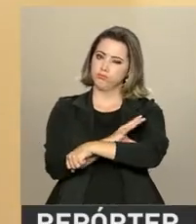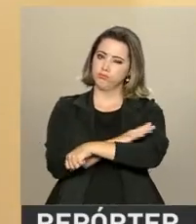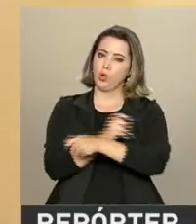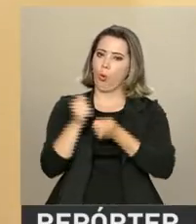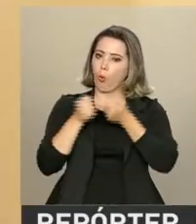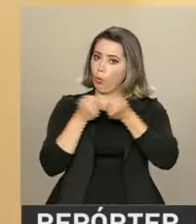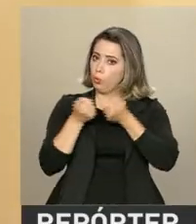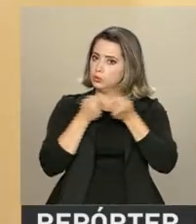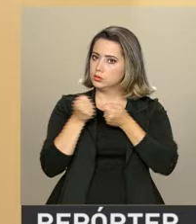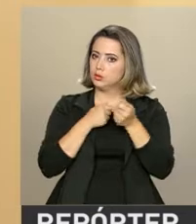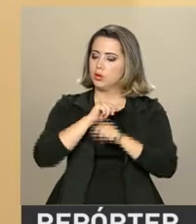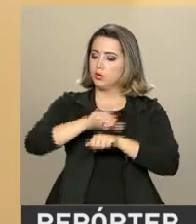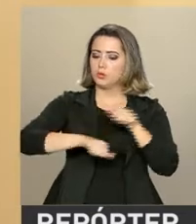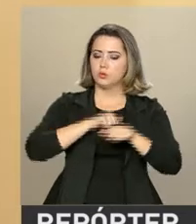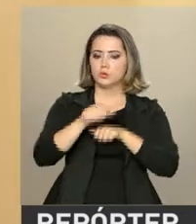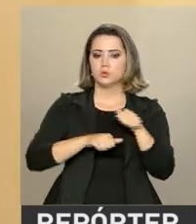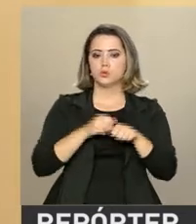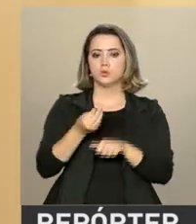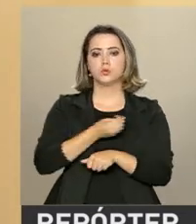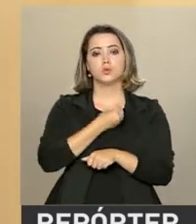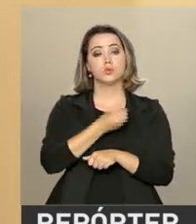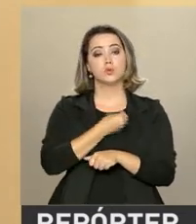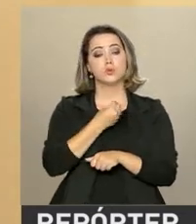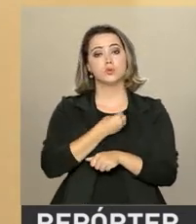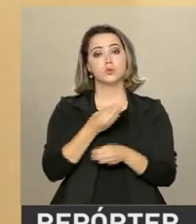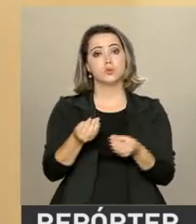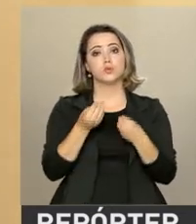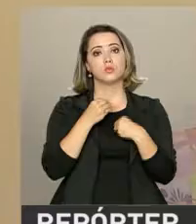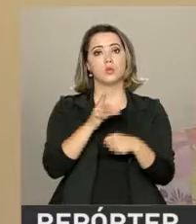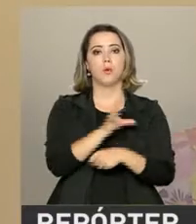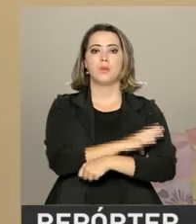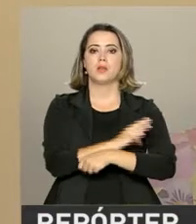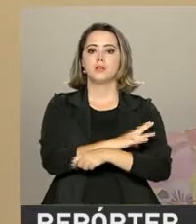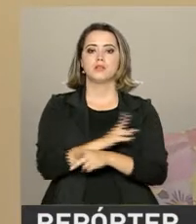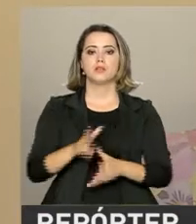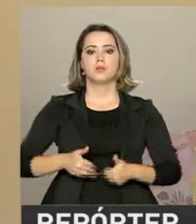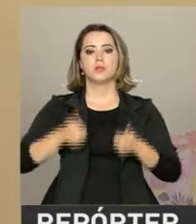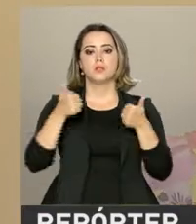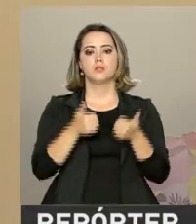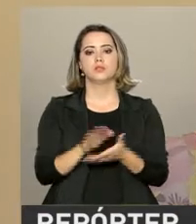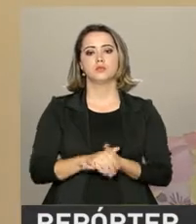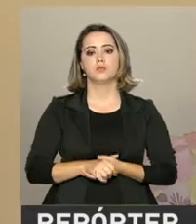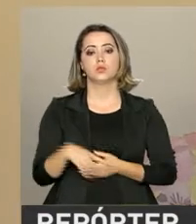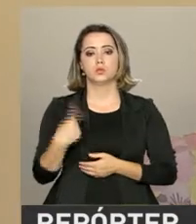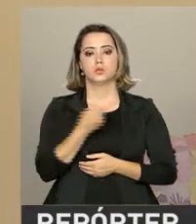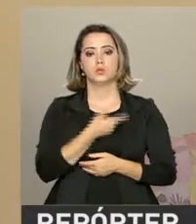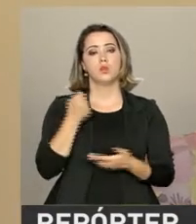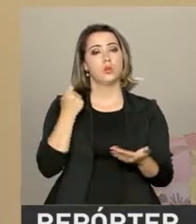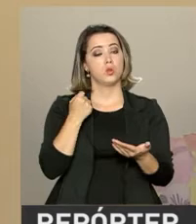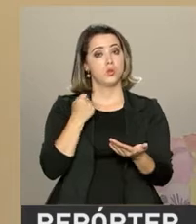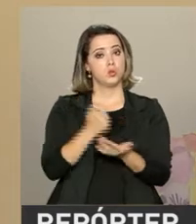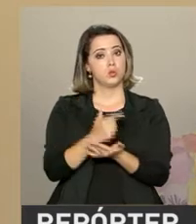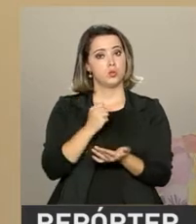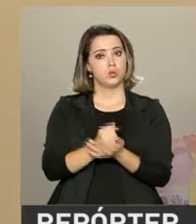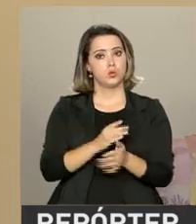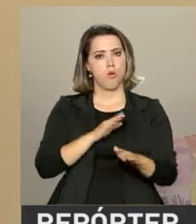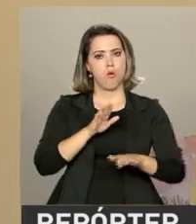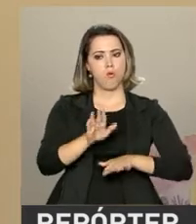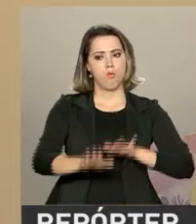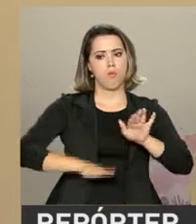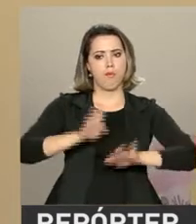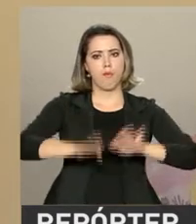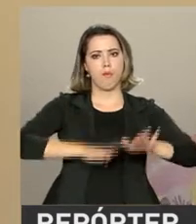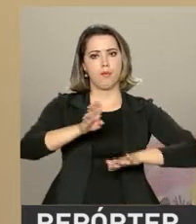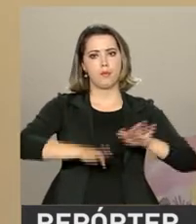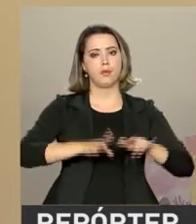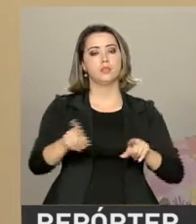que a mudança de hábitos trouxe muito mais do que uma pressão de menina. Compramos uma esteira, colocamos lá no meio da sala, tiramos